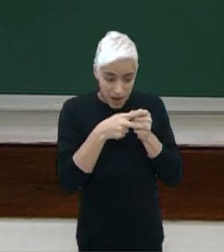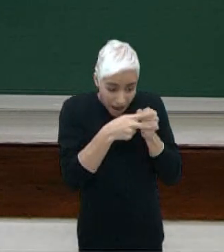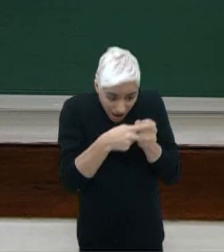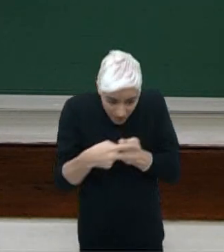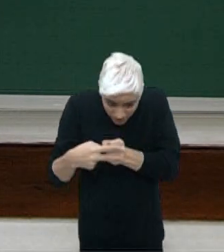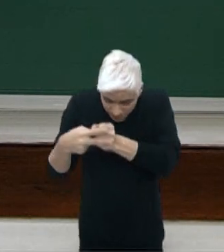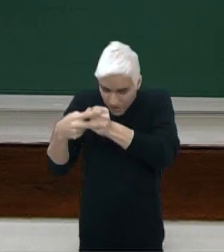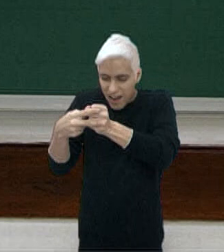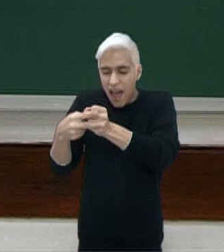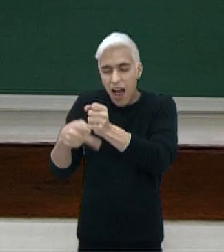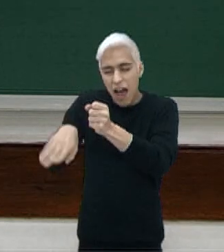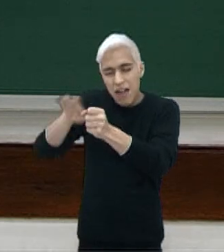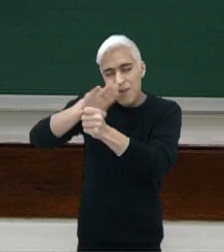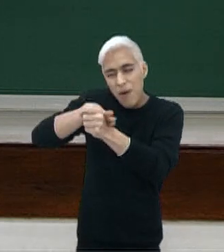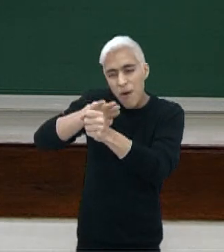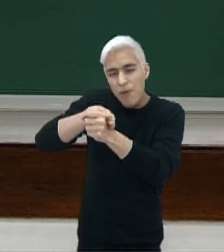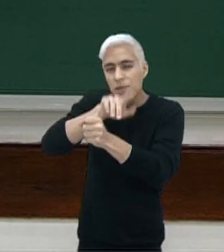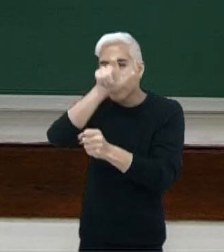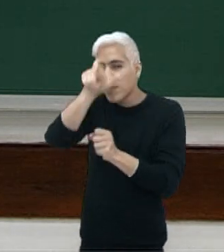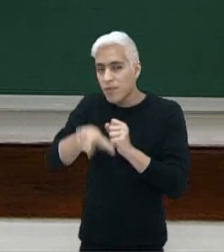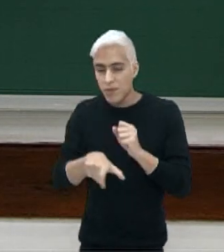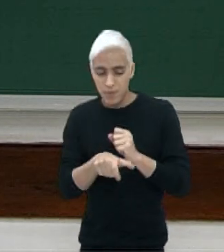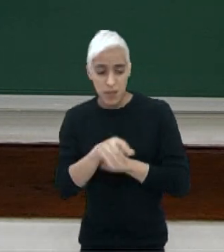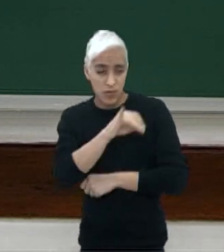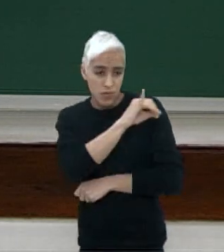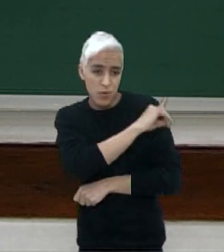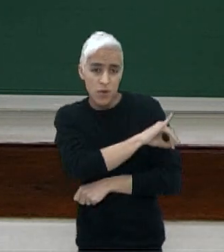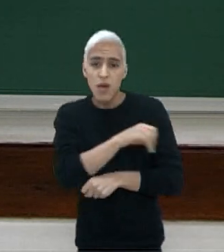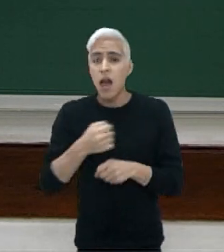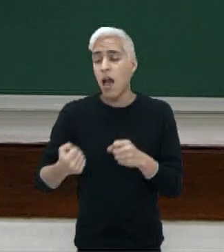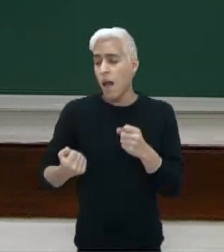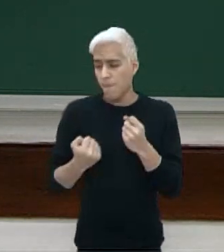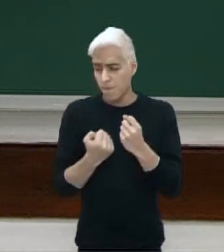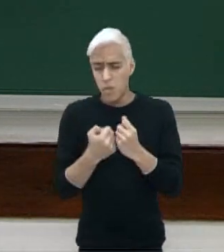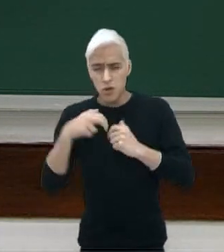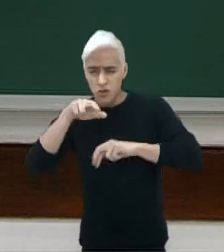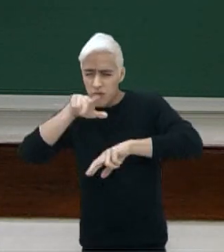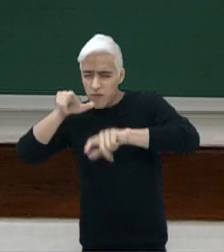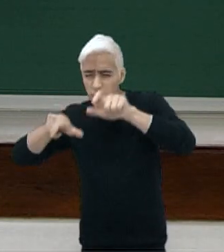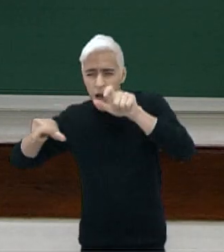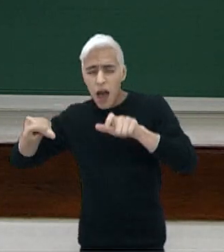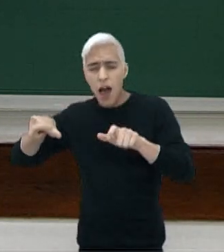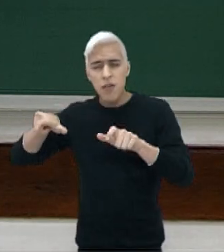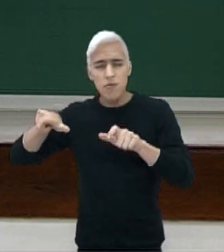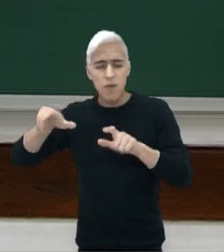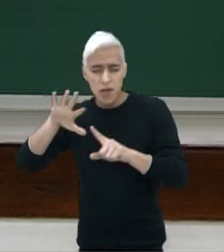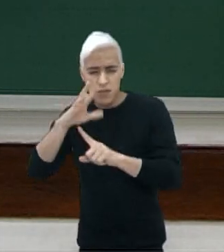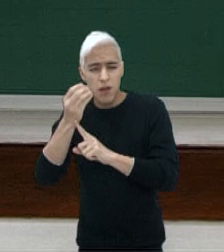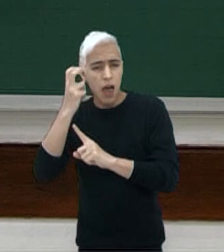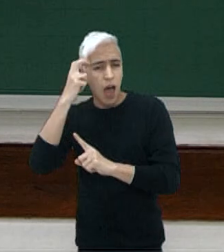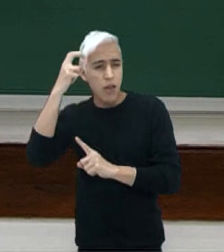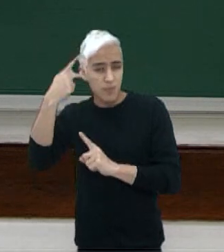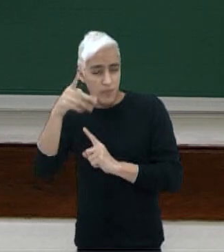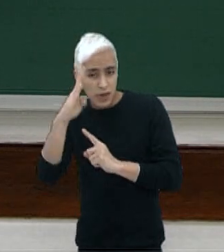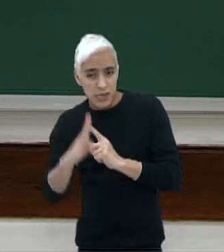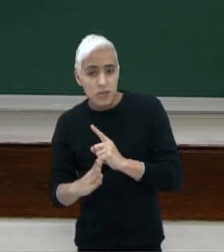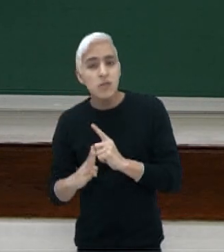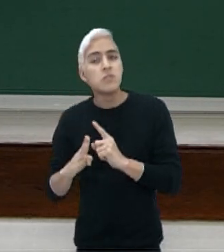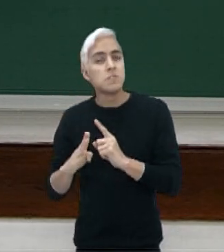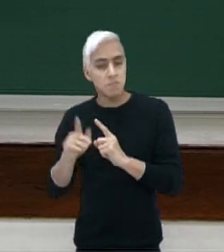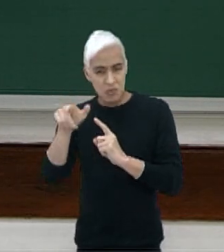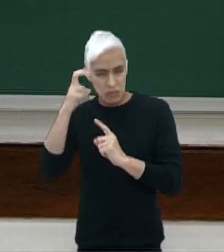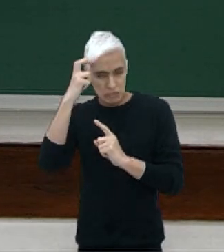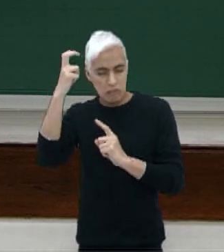essa pessoa. Então, ali, ó, no Rio de Janeiro, com o apoio de uma série de artistas e intelectuais brasileiros, inaugura.